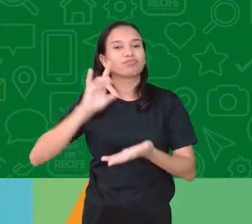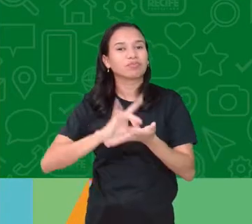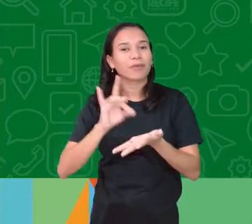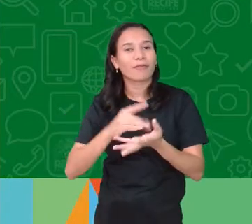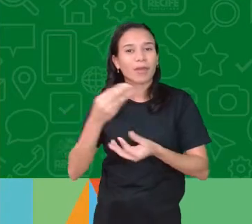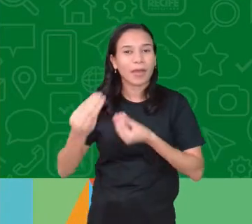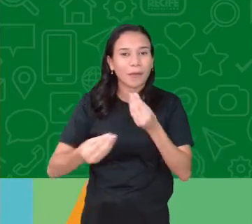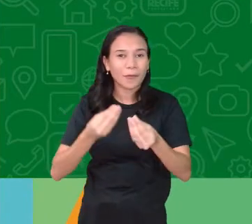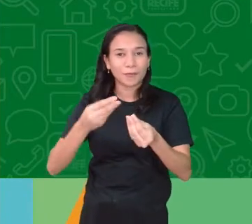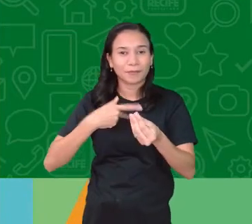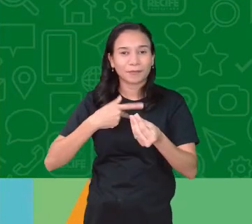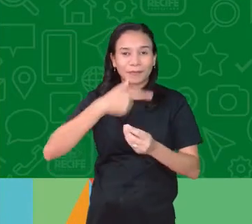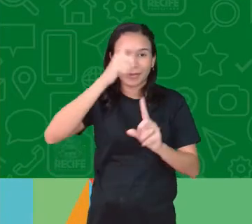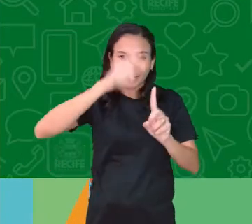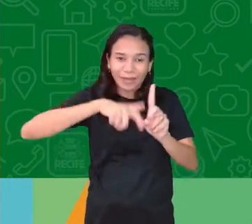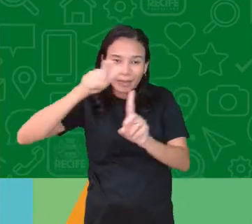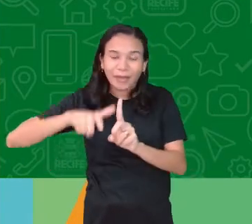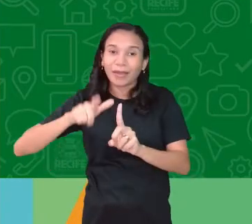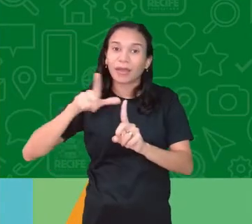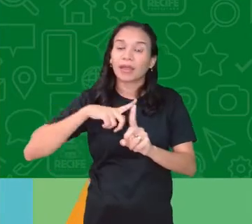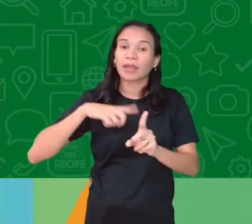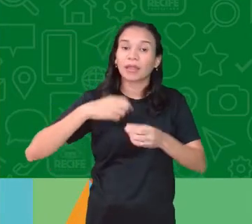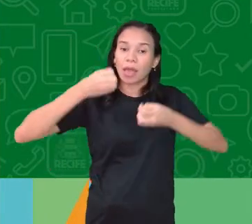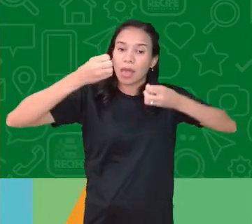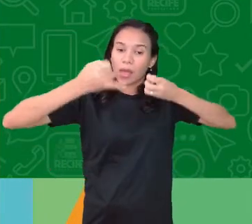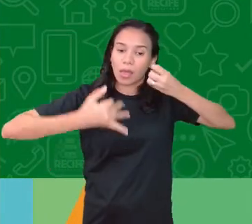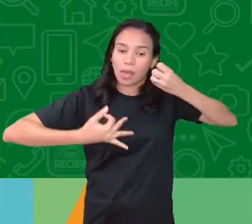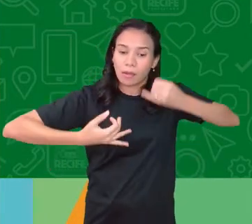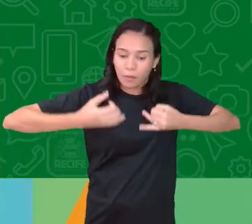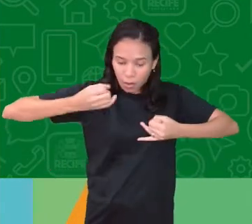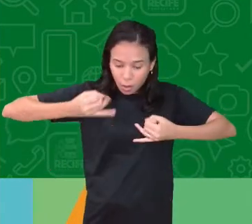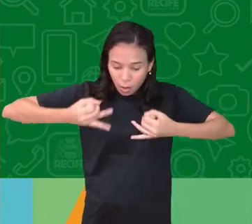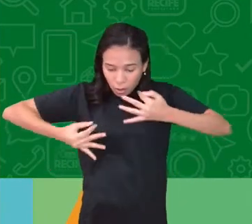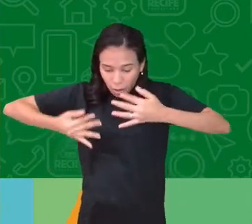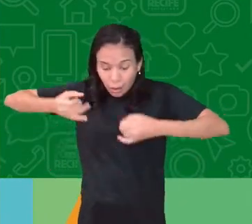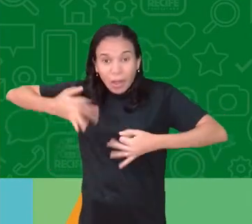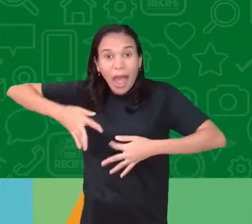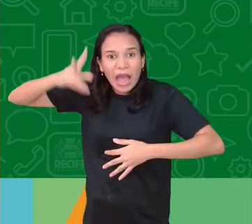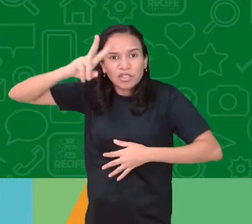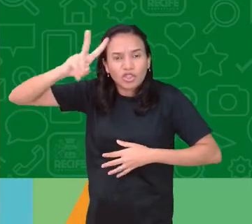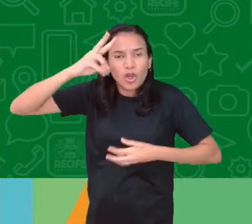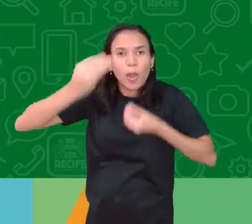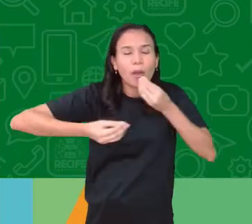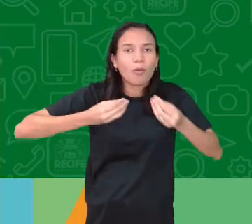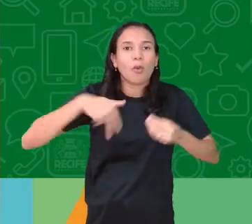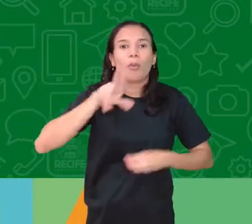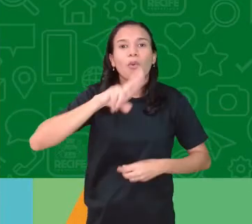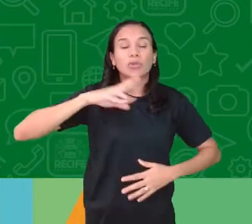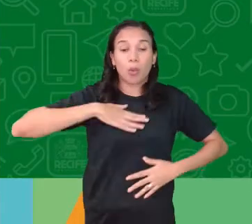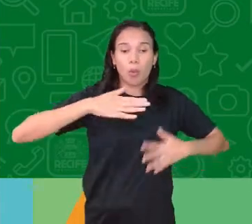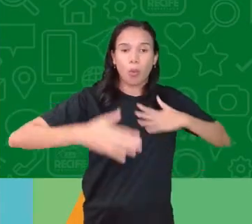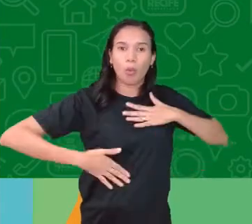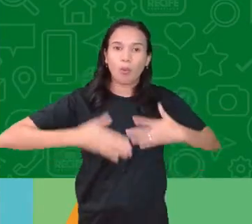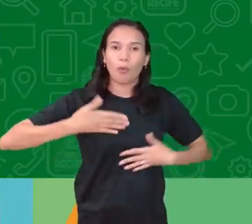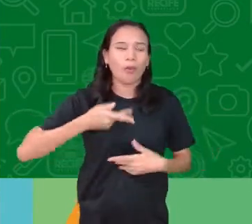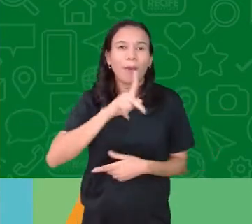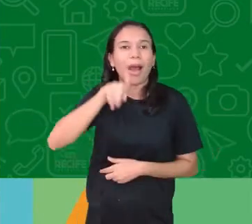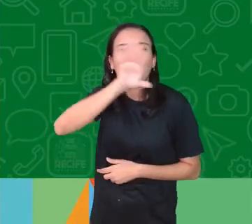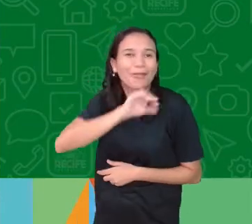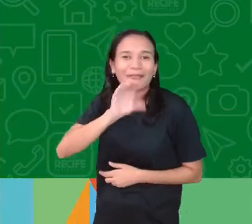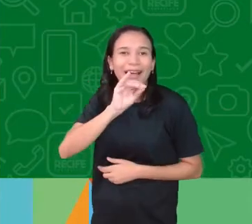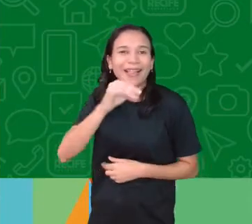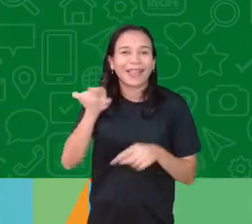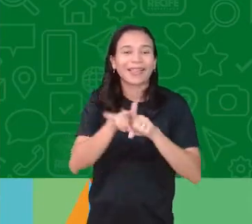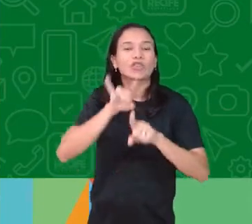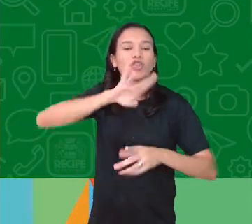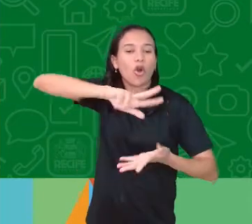chamada Síndrome de Ehlers-Danlos, e ela conta um pouco dessa história através dos nossos corpos e também com uma pitadinha